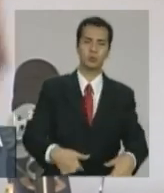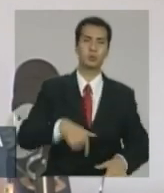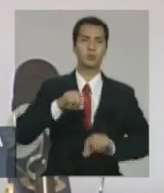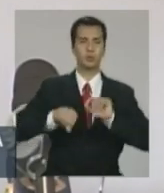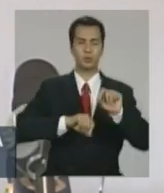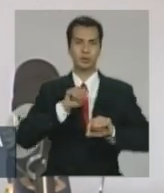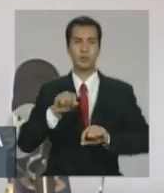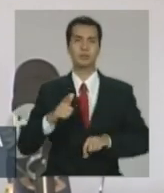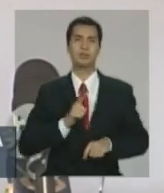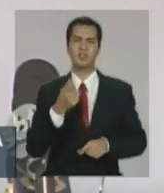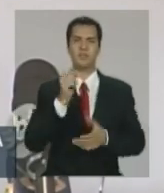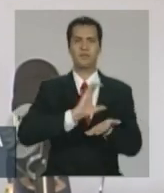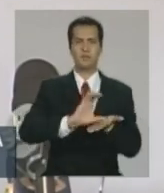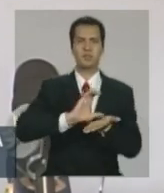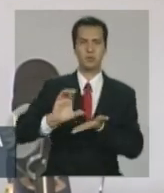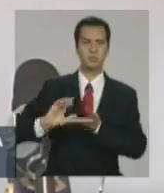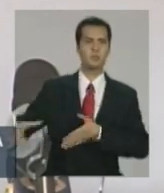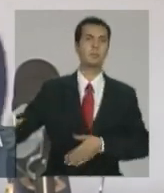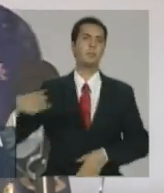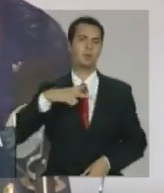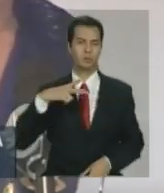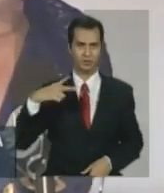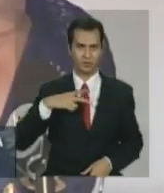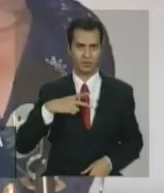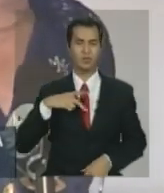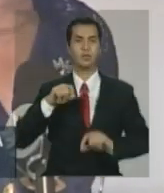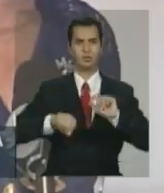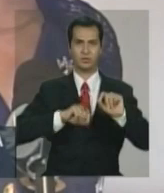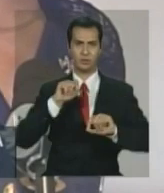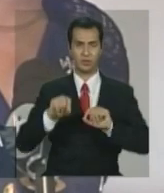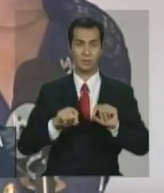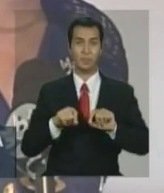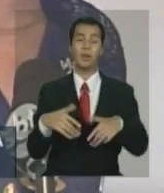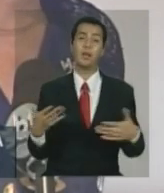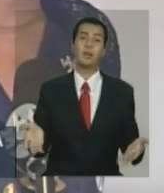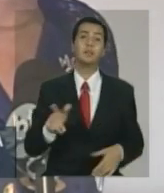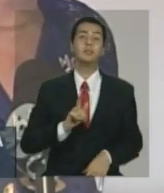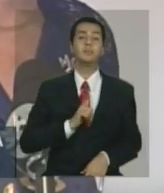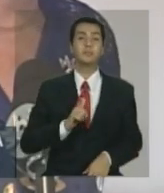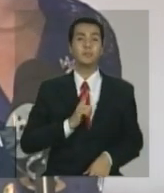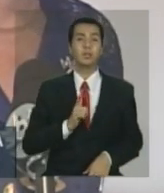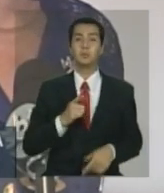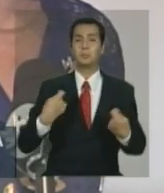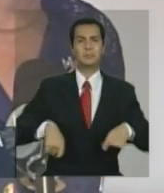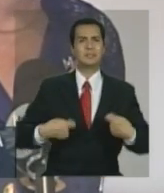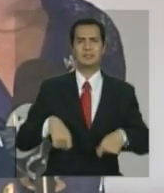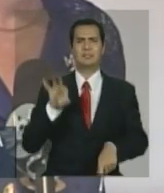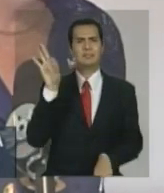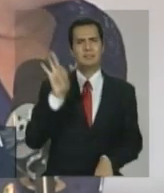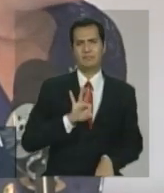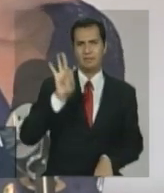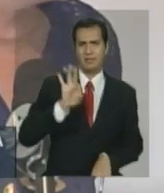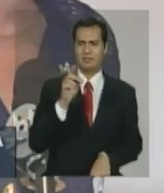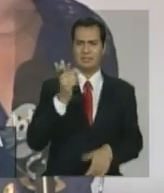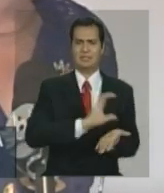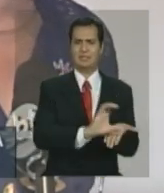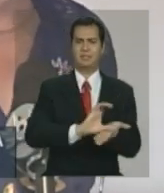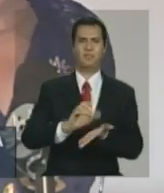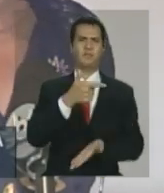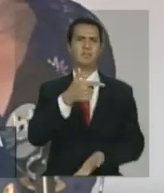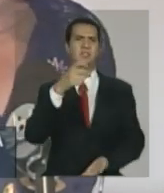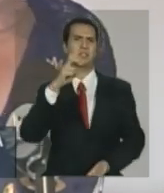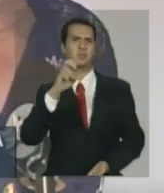pelo investimento privado. Sem isso, você não cria uma taxa de investimento de